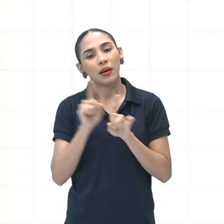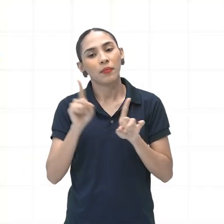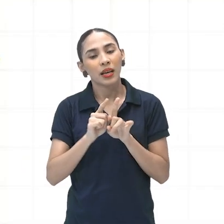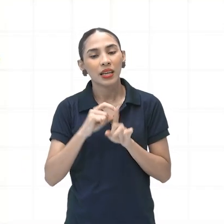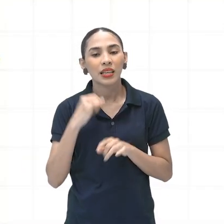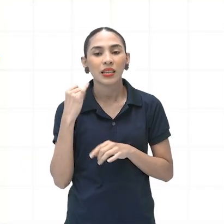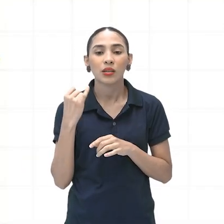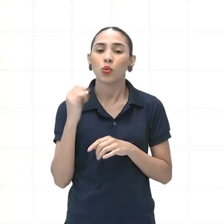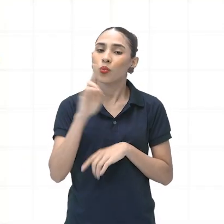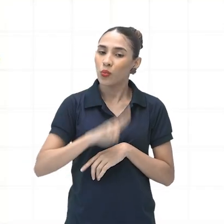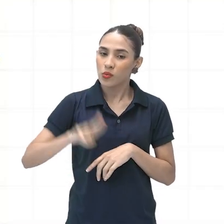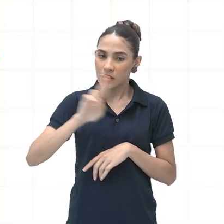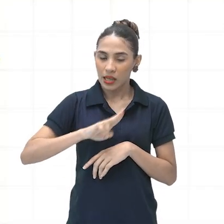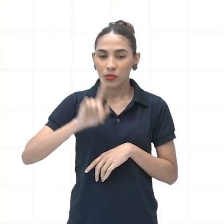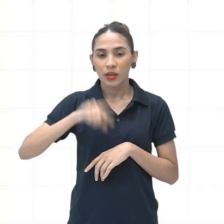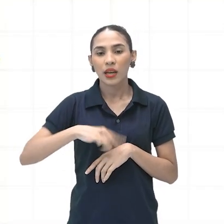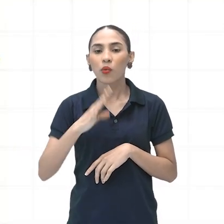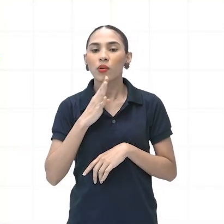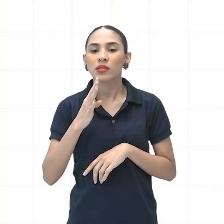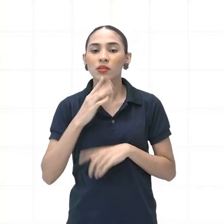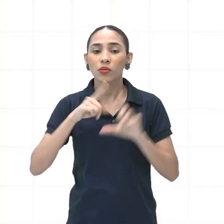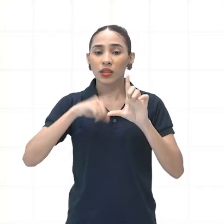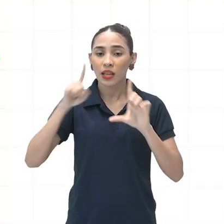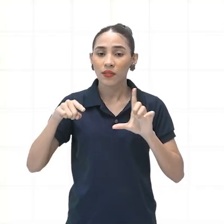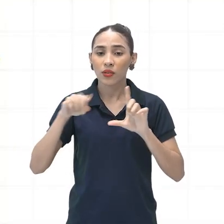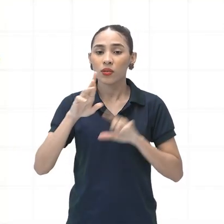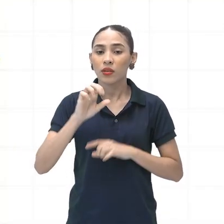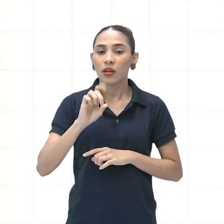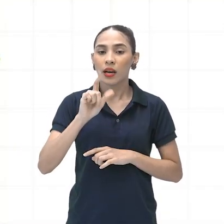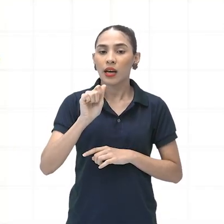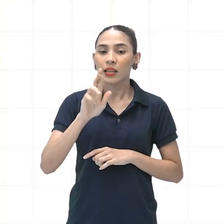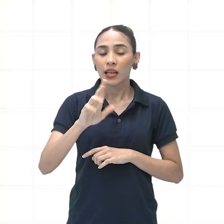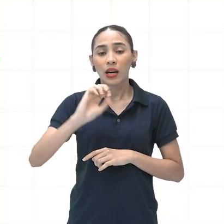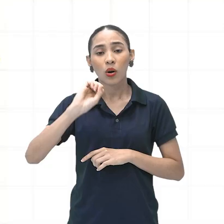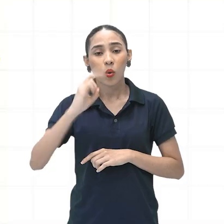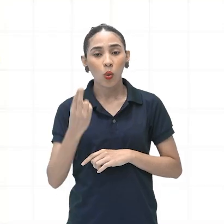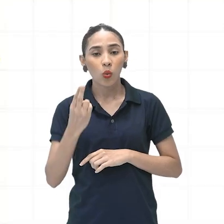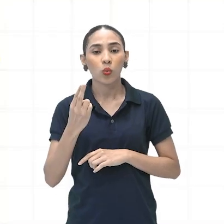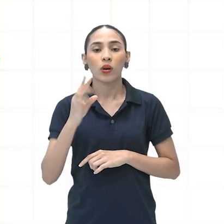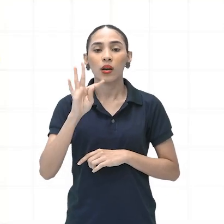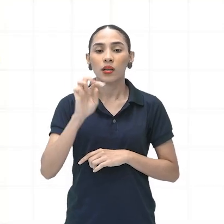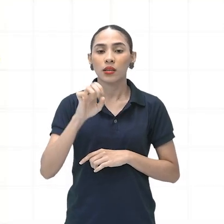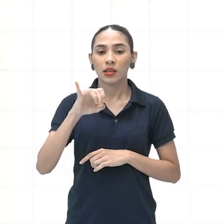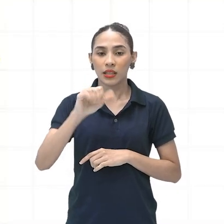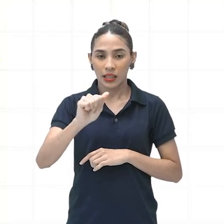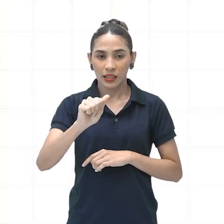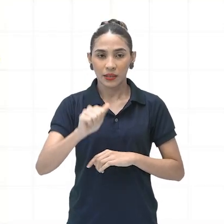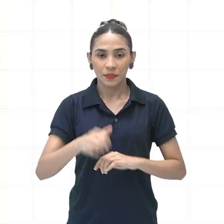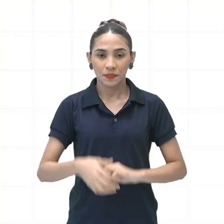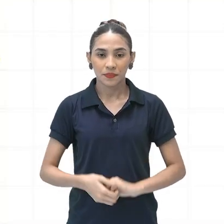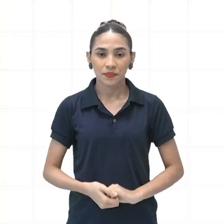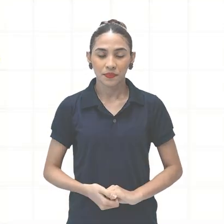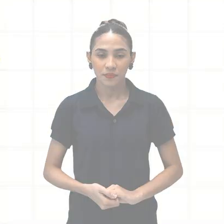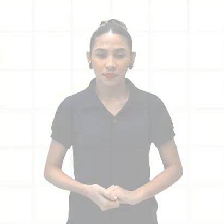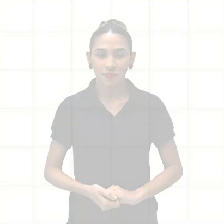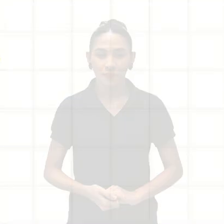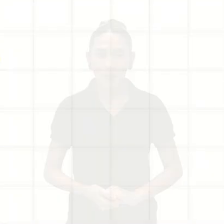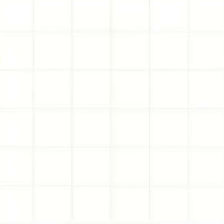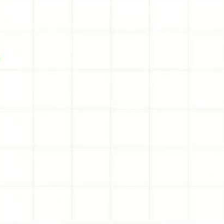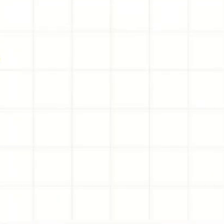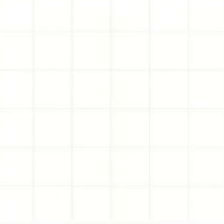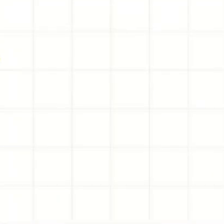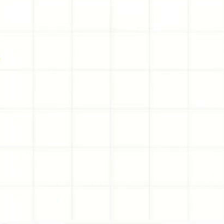muito utilizado e é conhecido como gráfico de radar ou gráfico de teia. Tudo bem? E observe